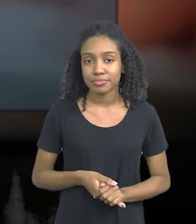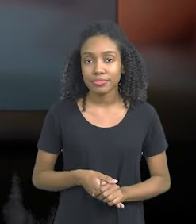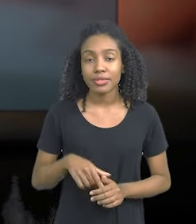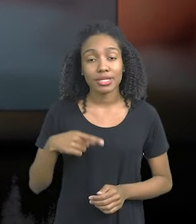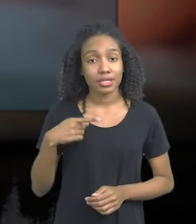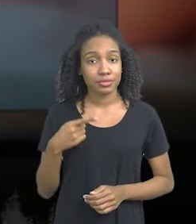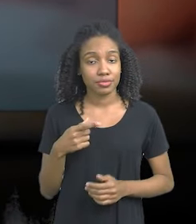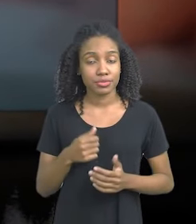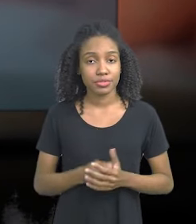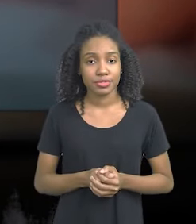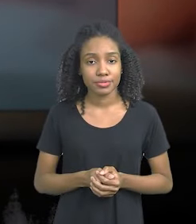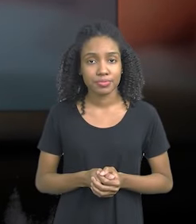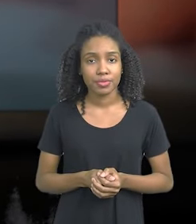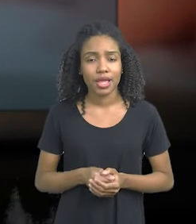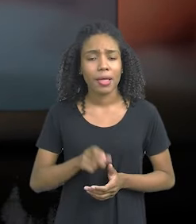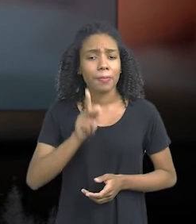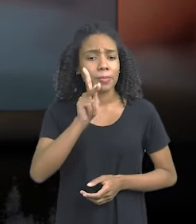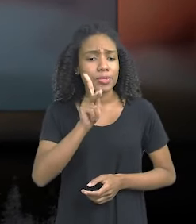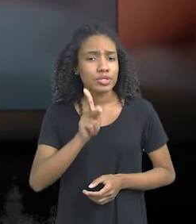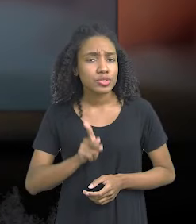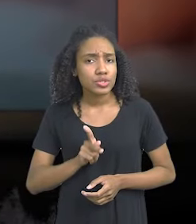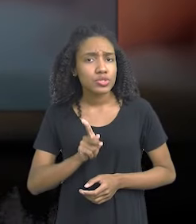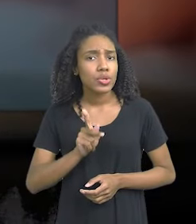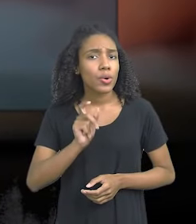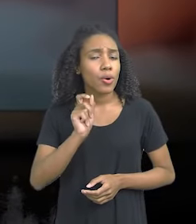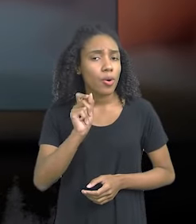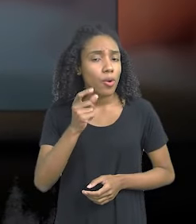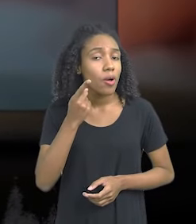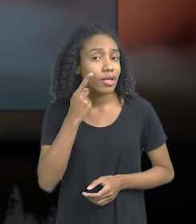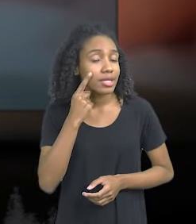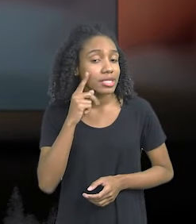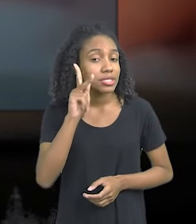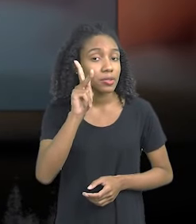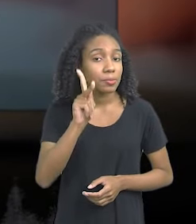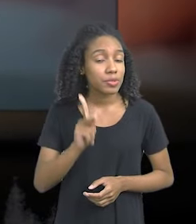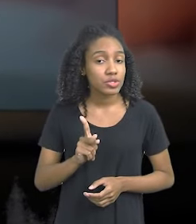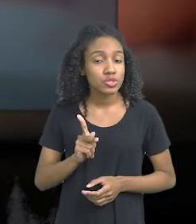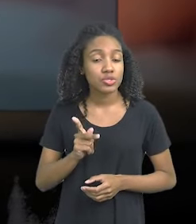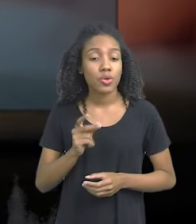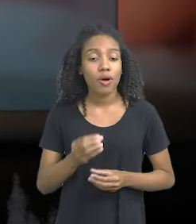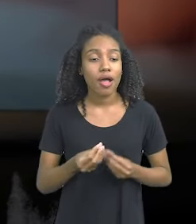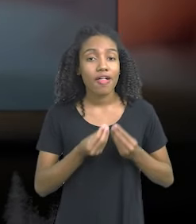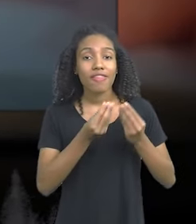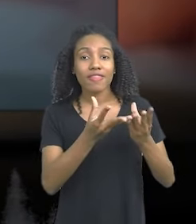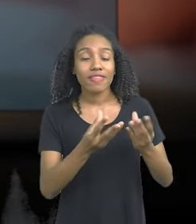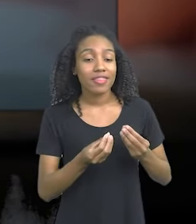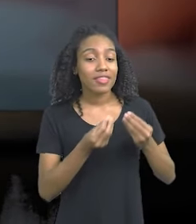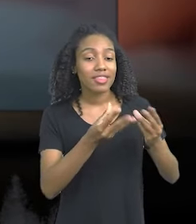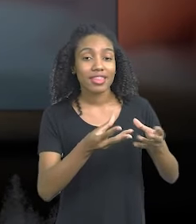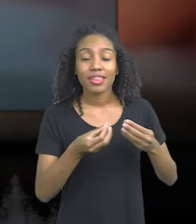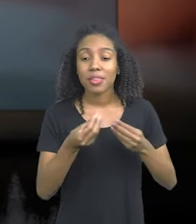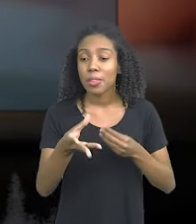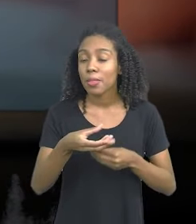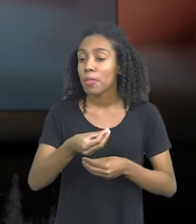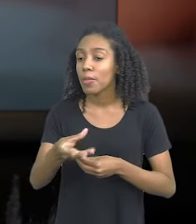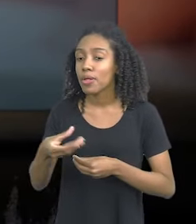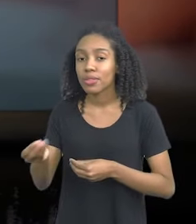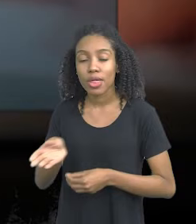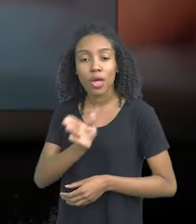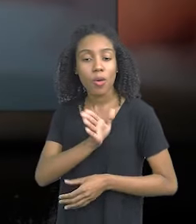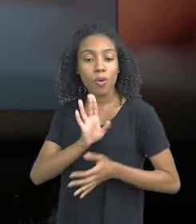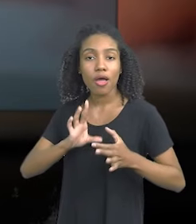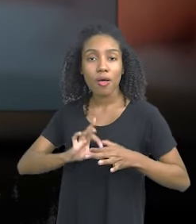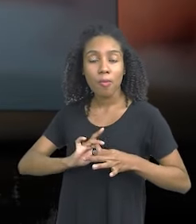dê generosamente e vê aumentar as suas riquezas. Outros retêm o